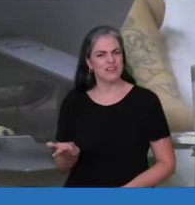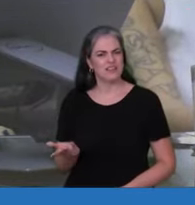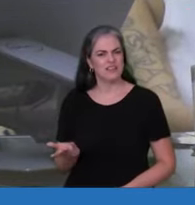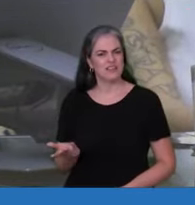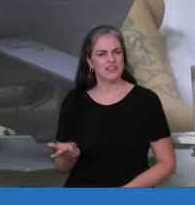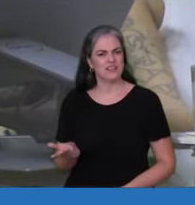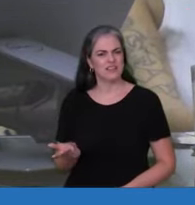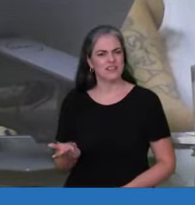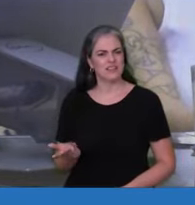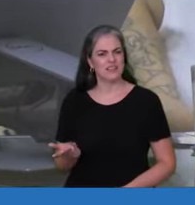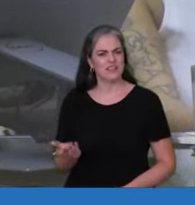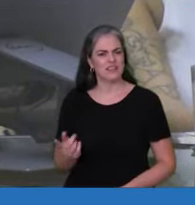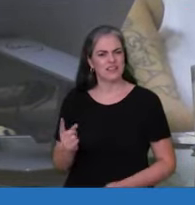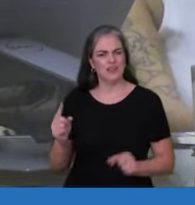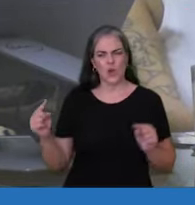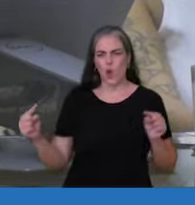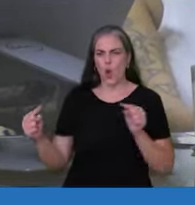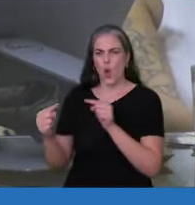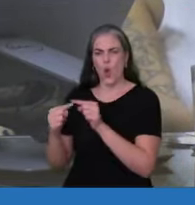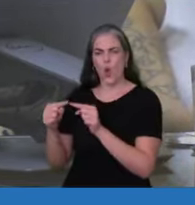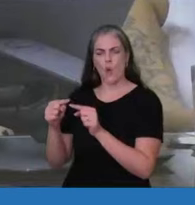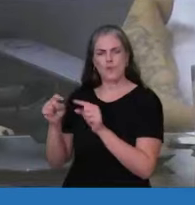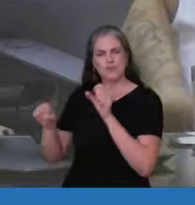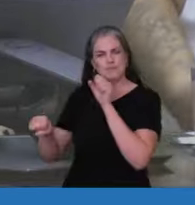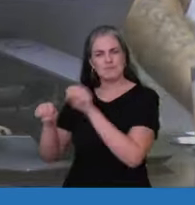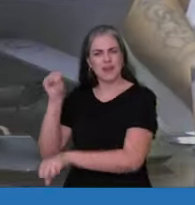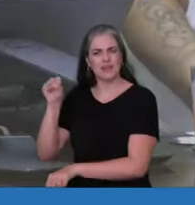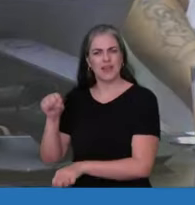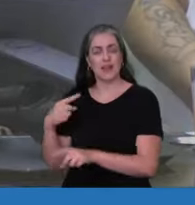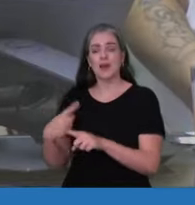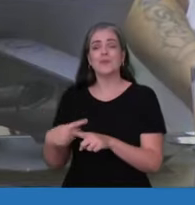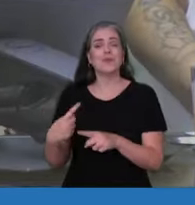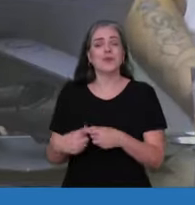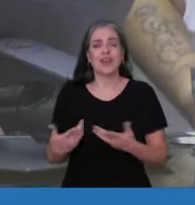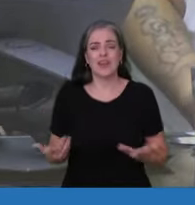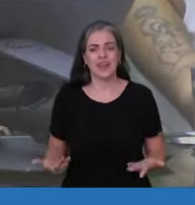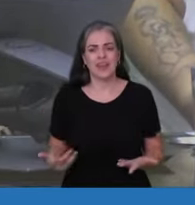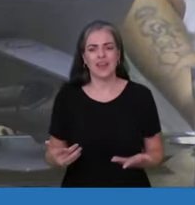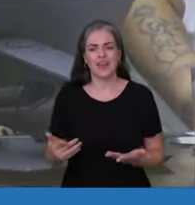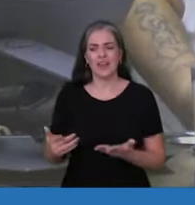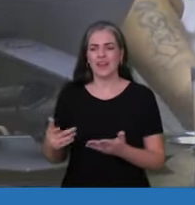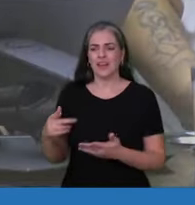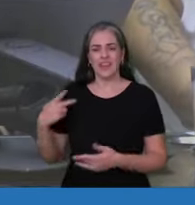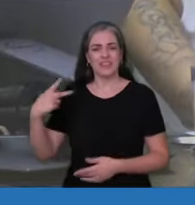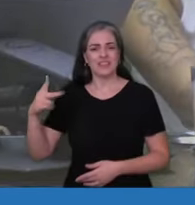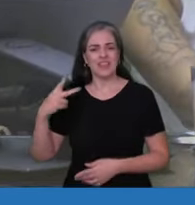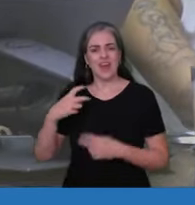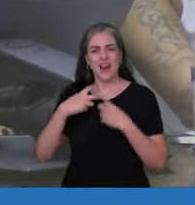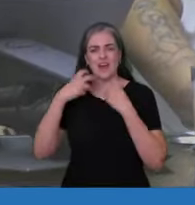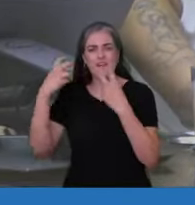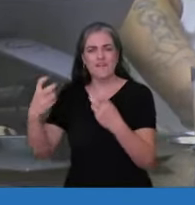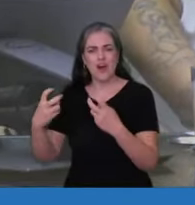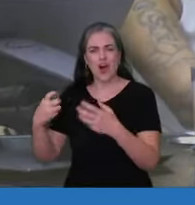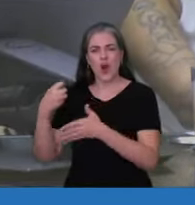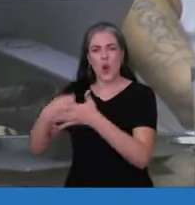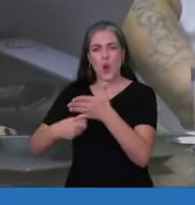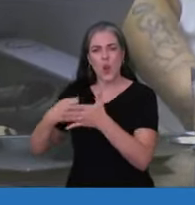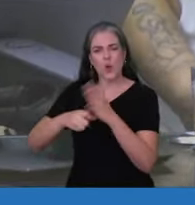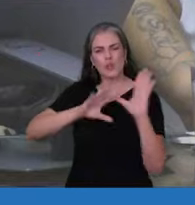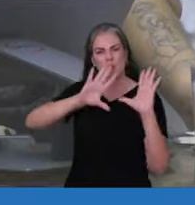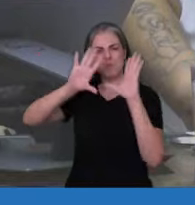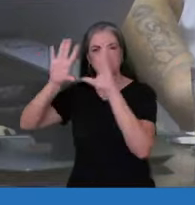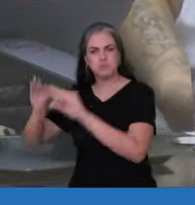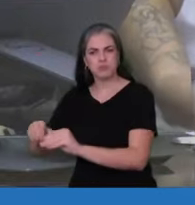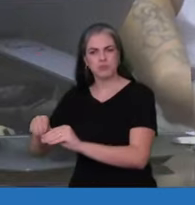transformada em alvo dos que queriam calar sua voz, calar suas causas, calar o